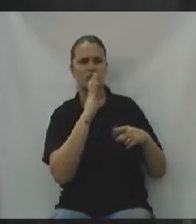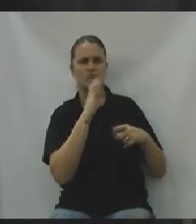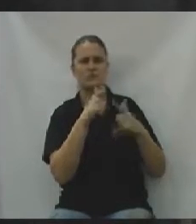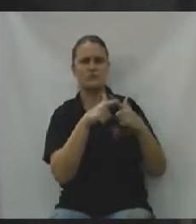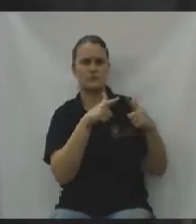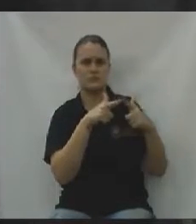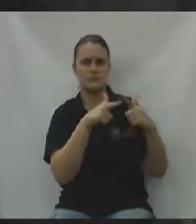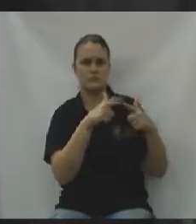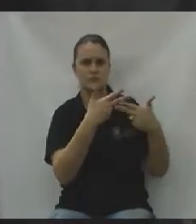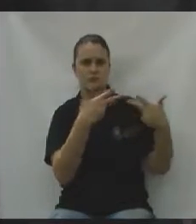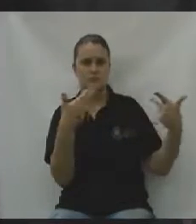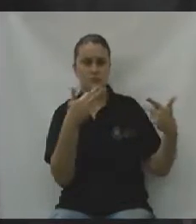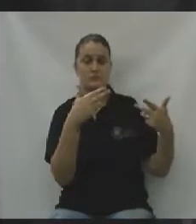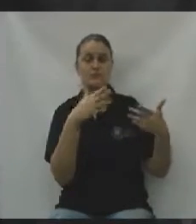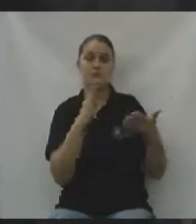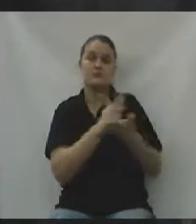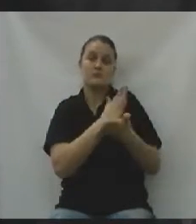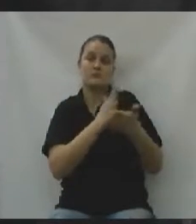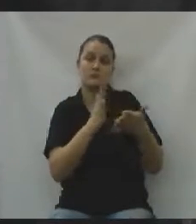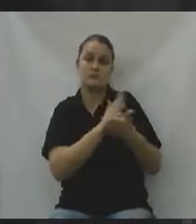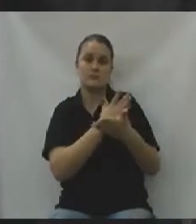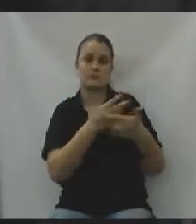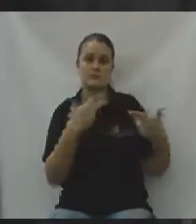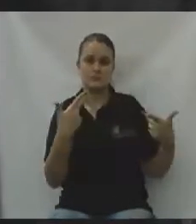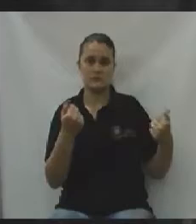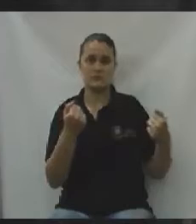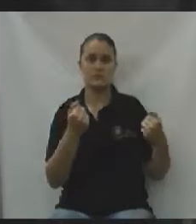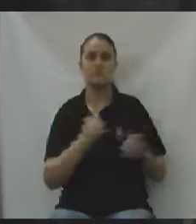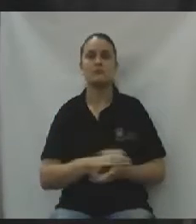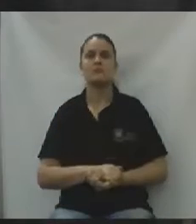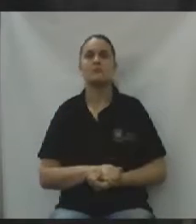impactos. Alguns fatos